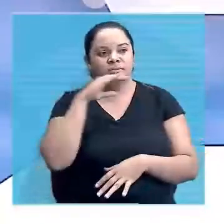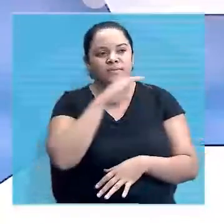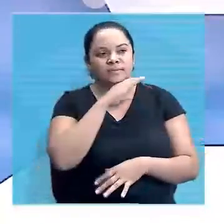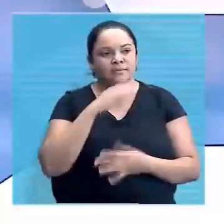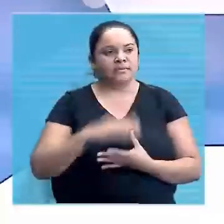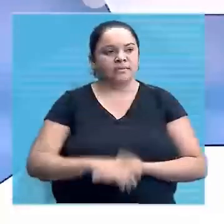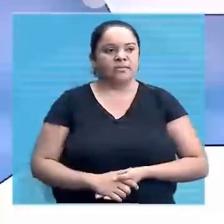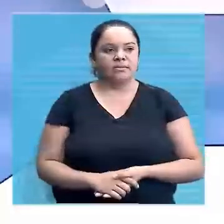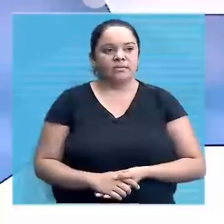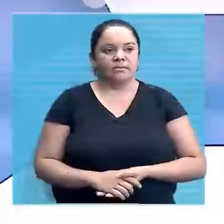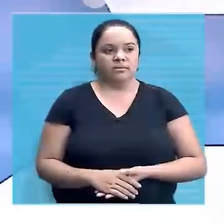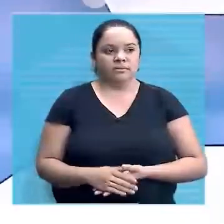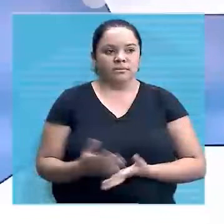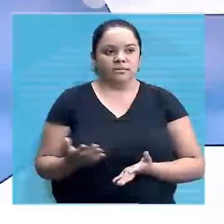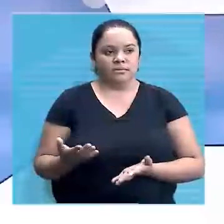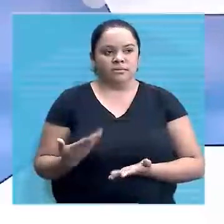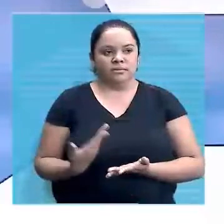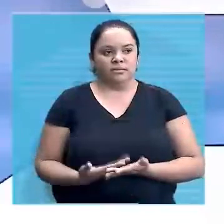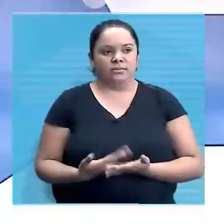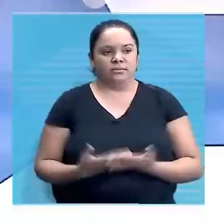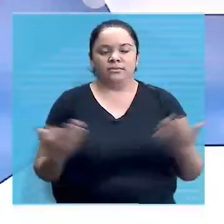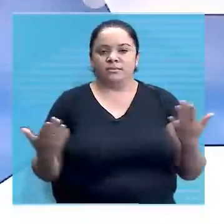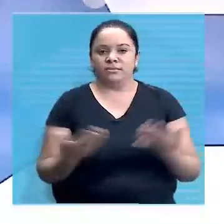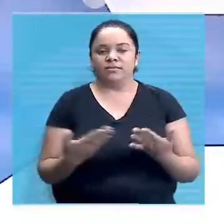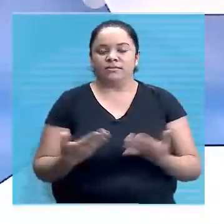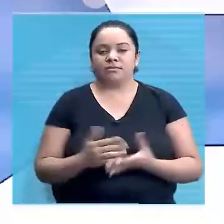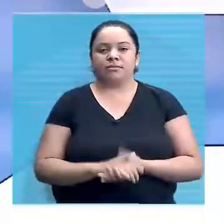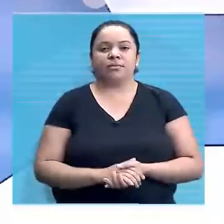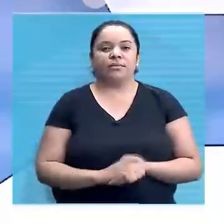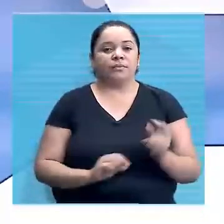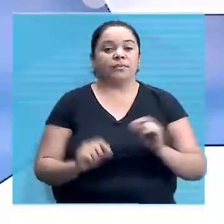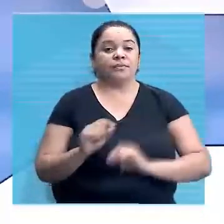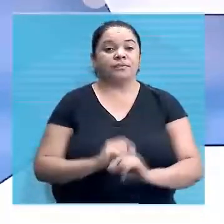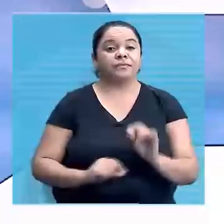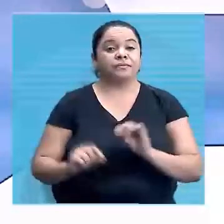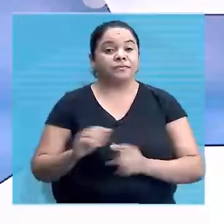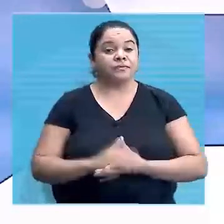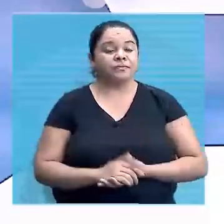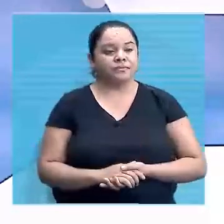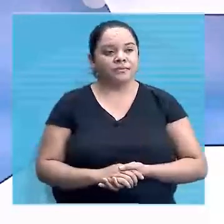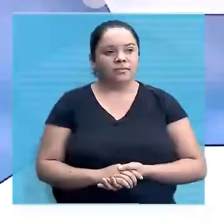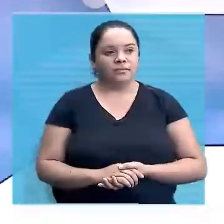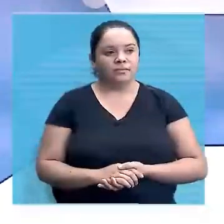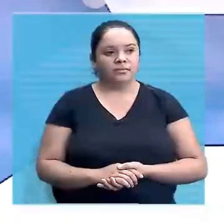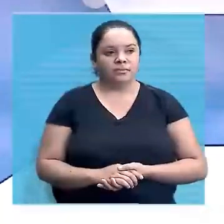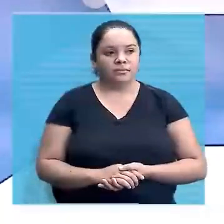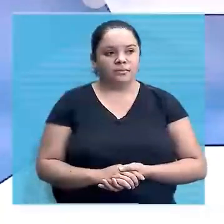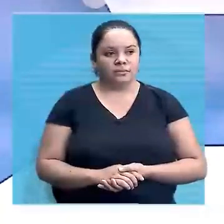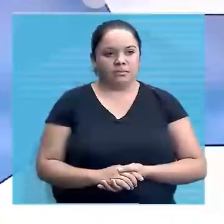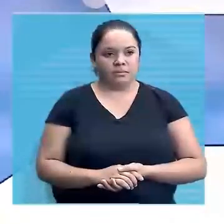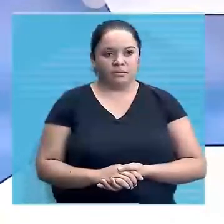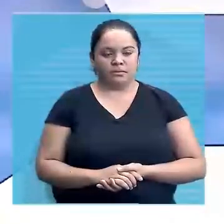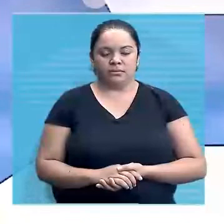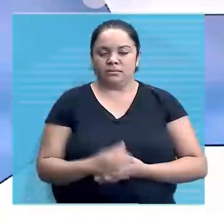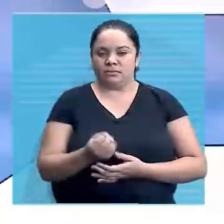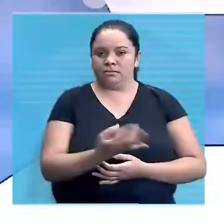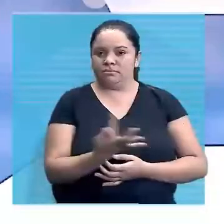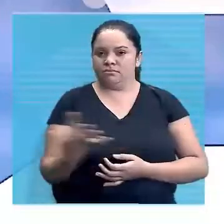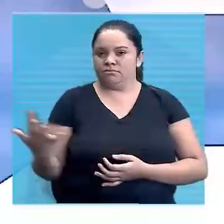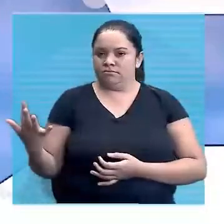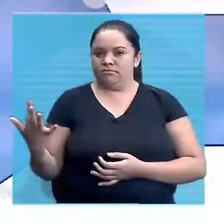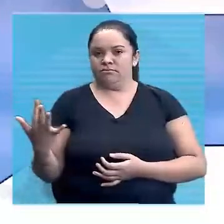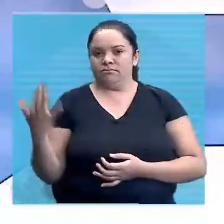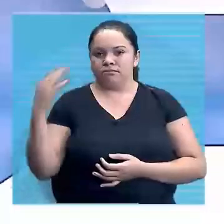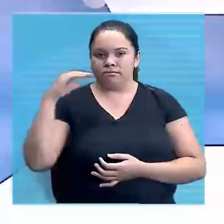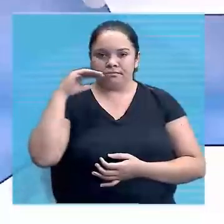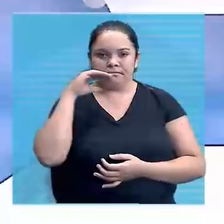hoje, jovens, a gente vai trabalhar com a quantidade de calor, certo? Com